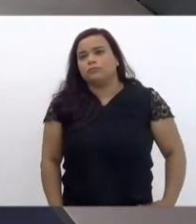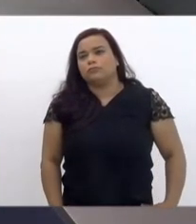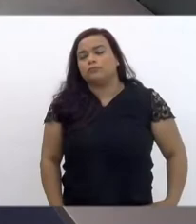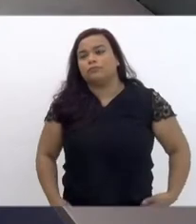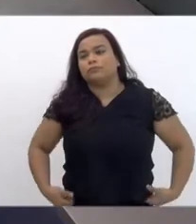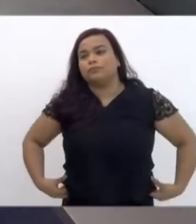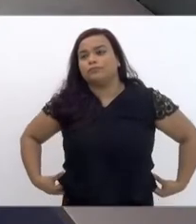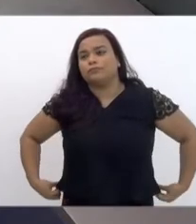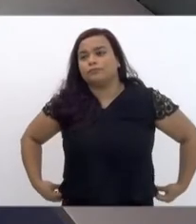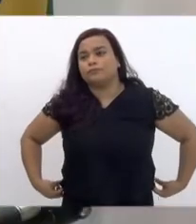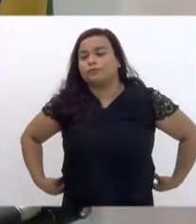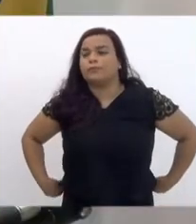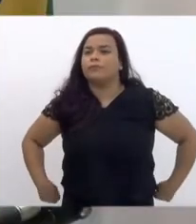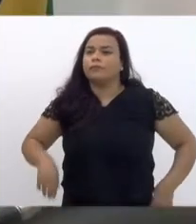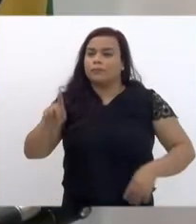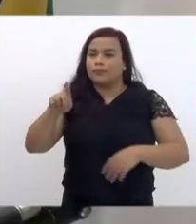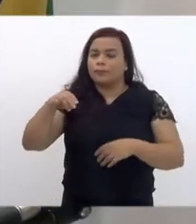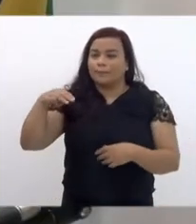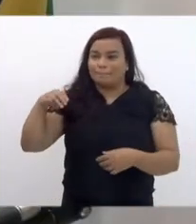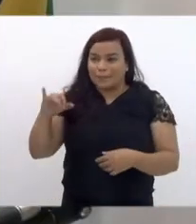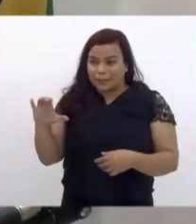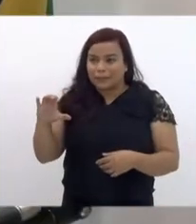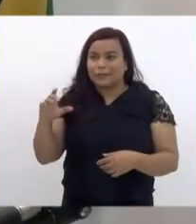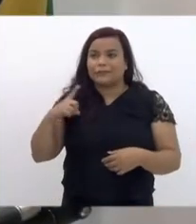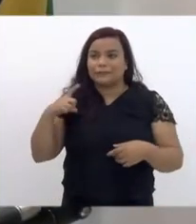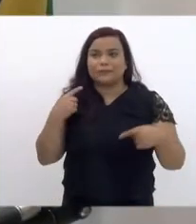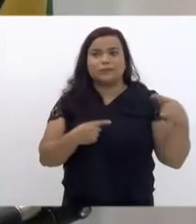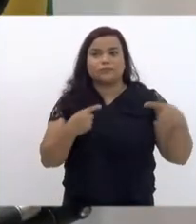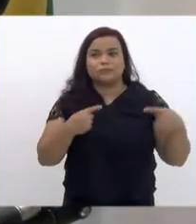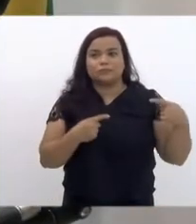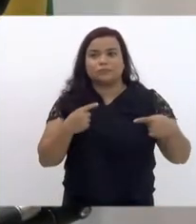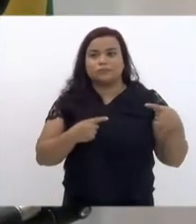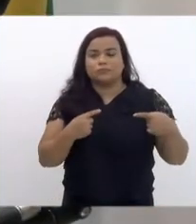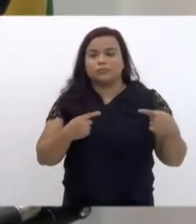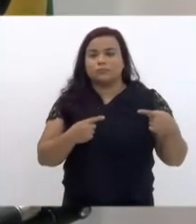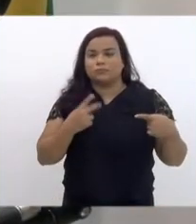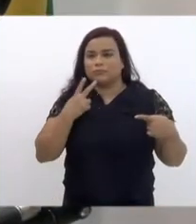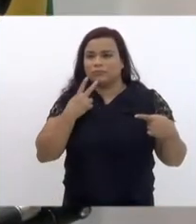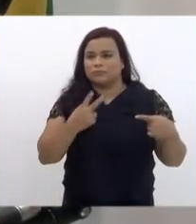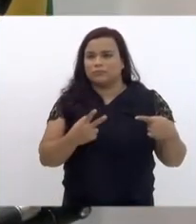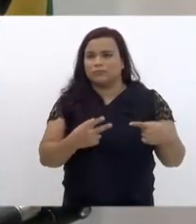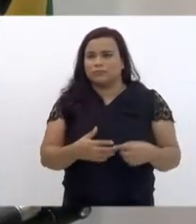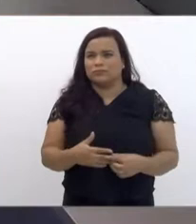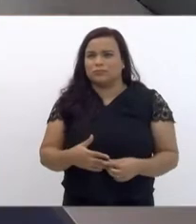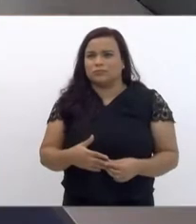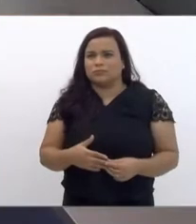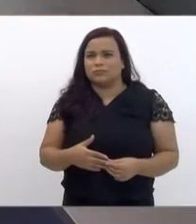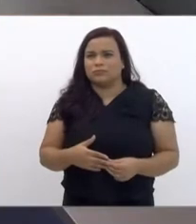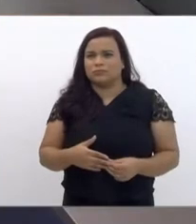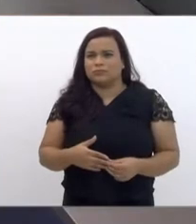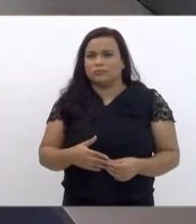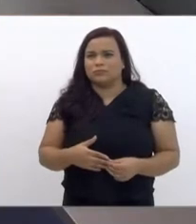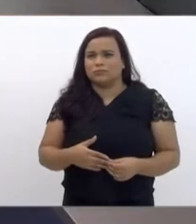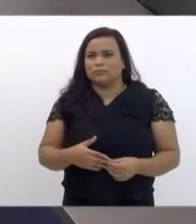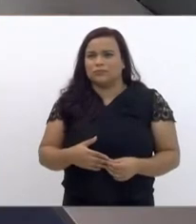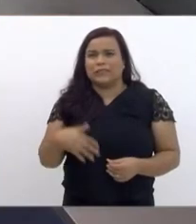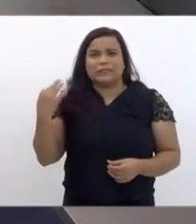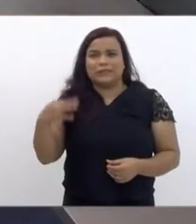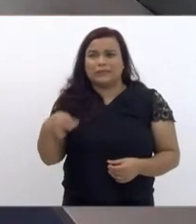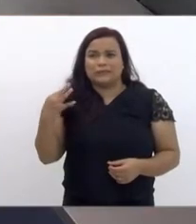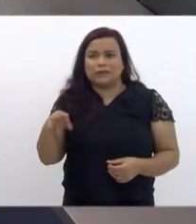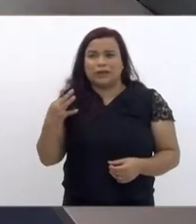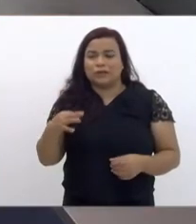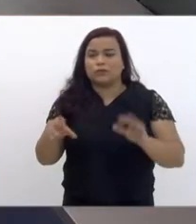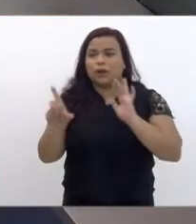Me tem um debate aqui, Juliana. Está certo. Pode estar certo. Porque, olha só. A lei altera a lei